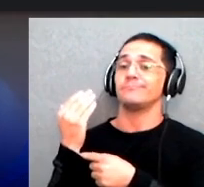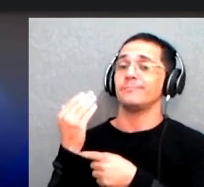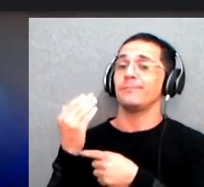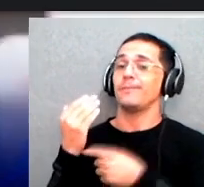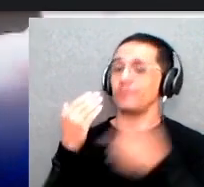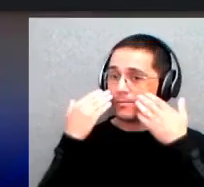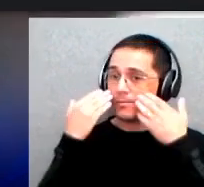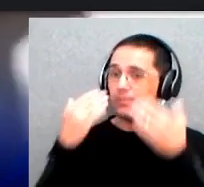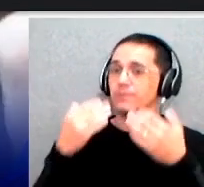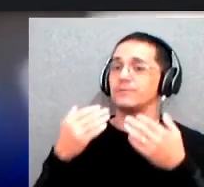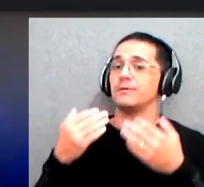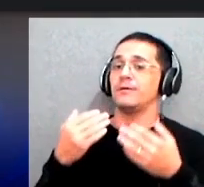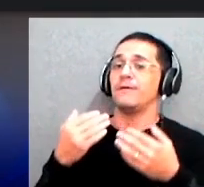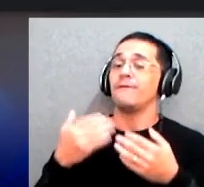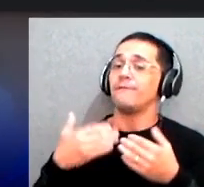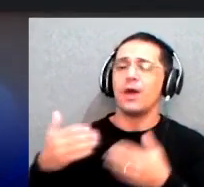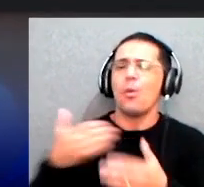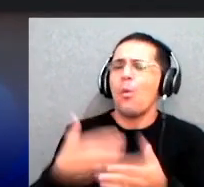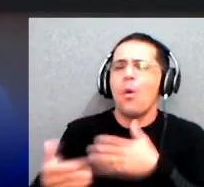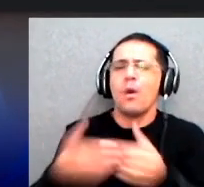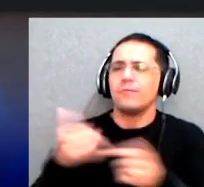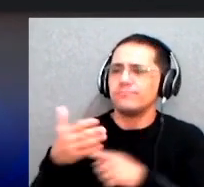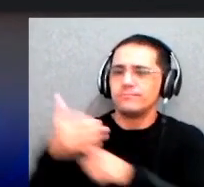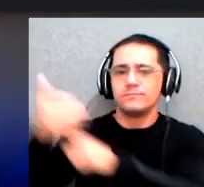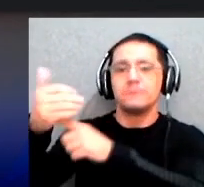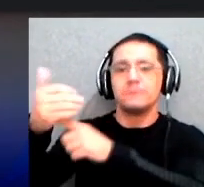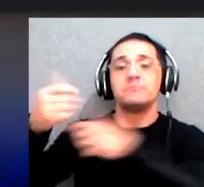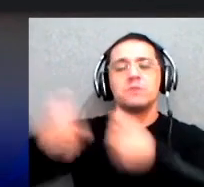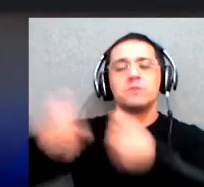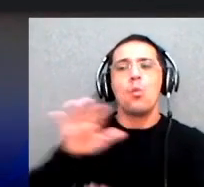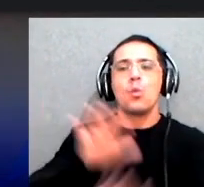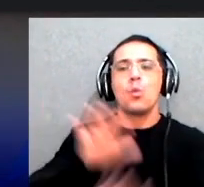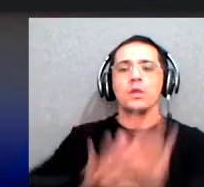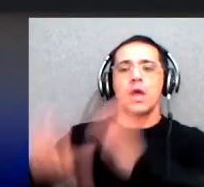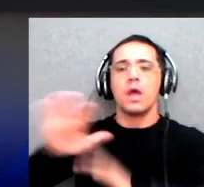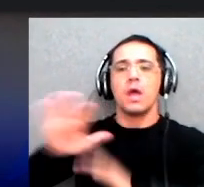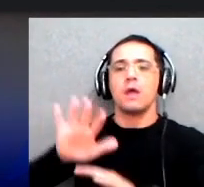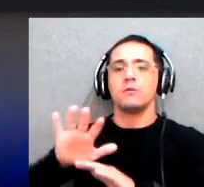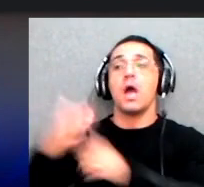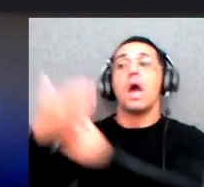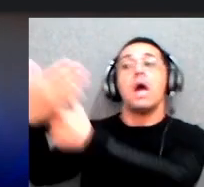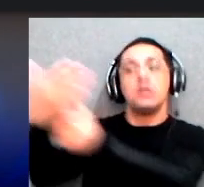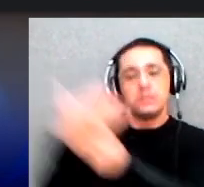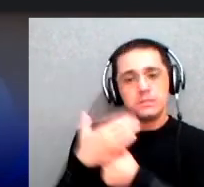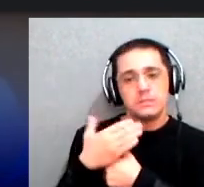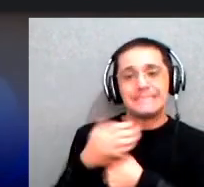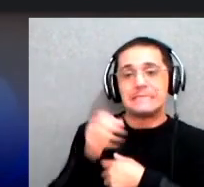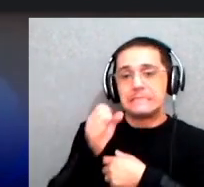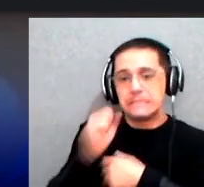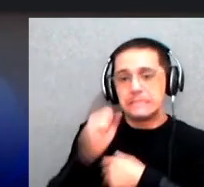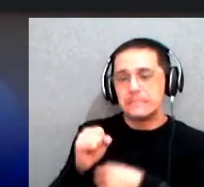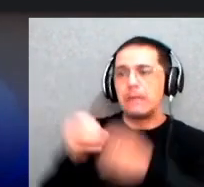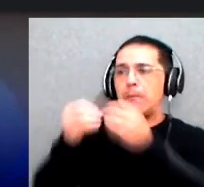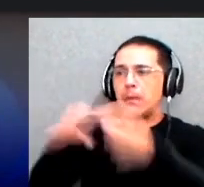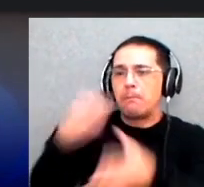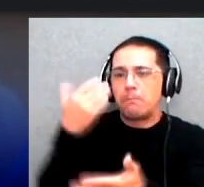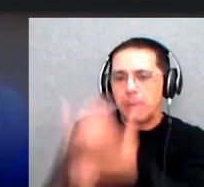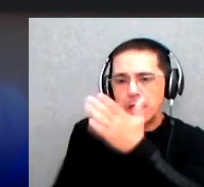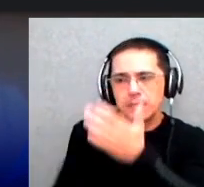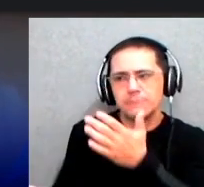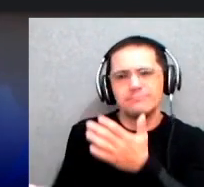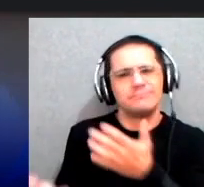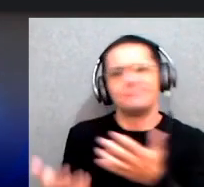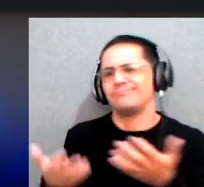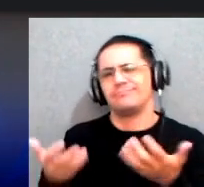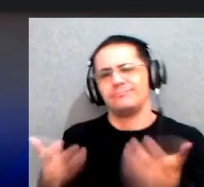no sentido de que qualquer tecnologia deve servir para facilitar o acesso do cidadão à justiça e jamais para dificultar. Dito isso, eu